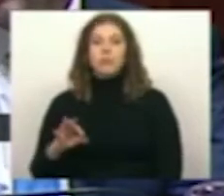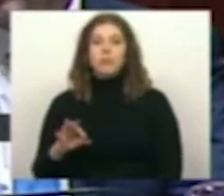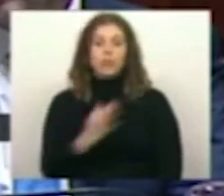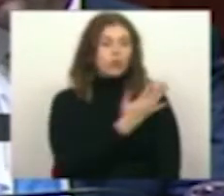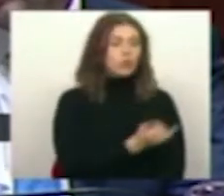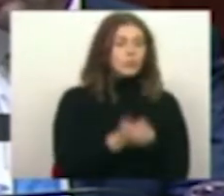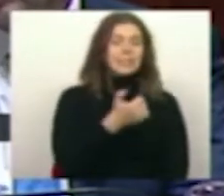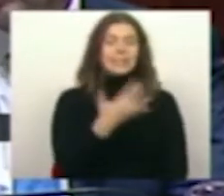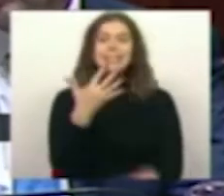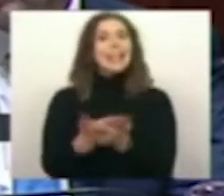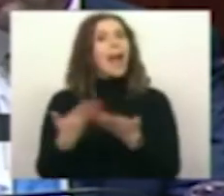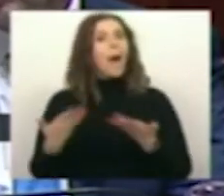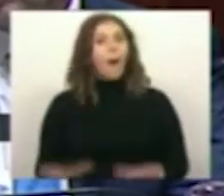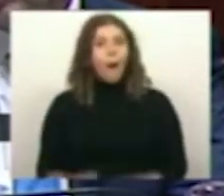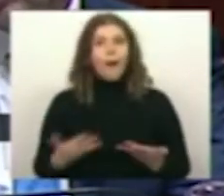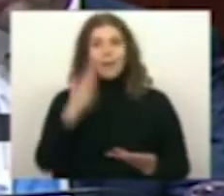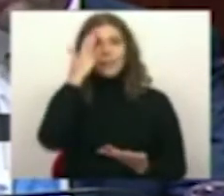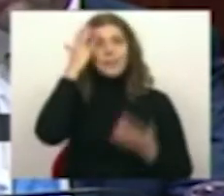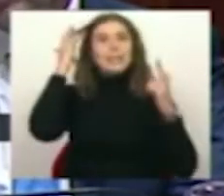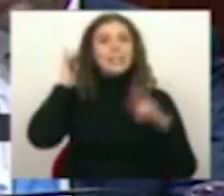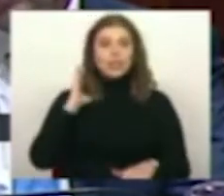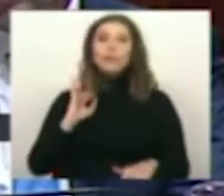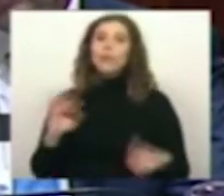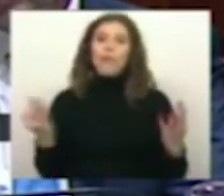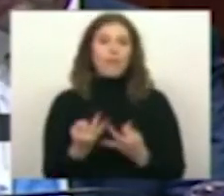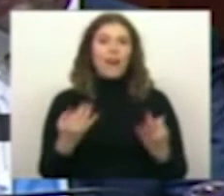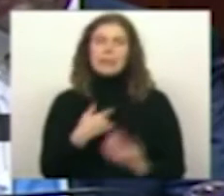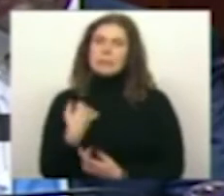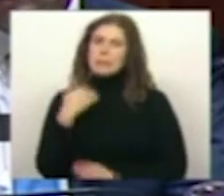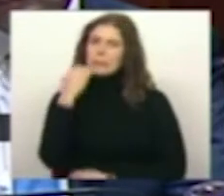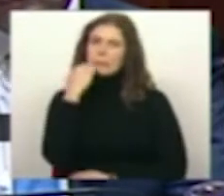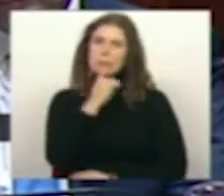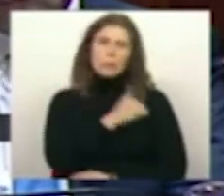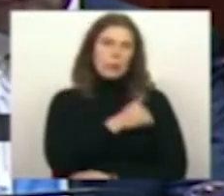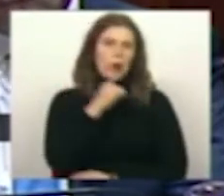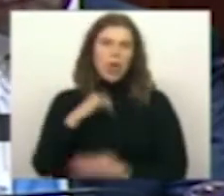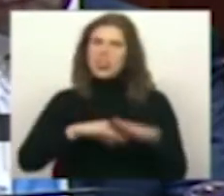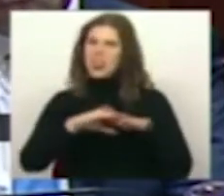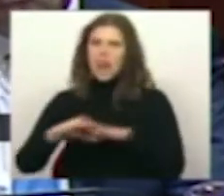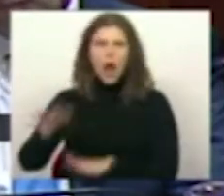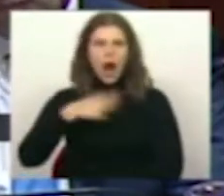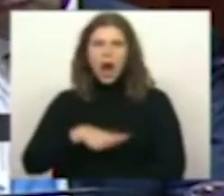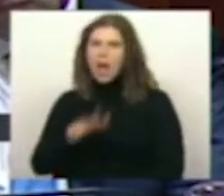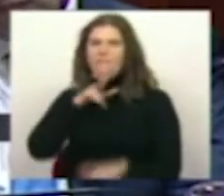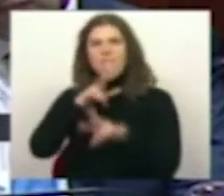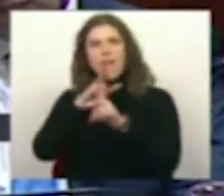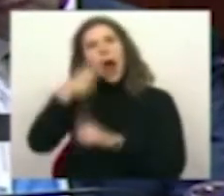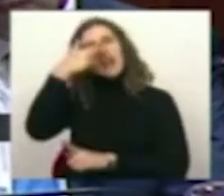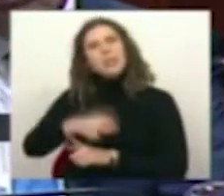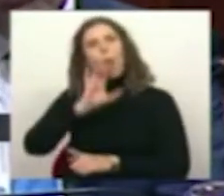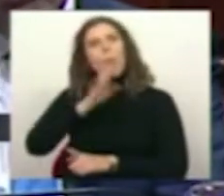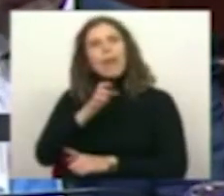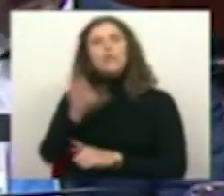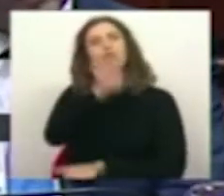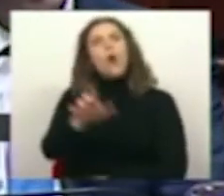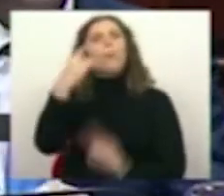desde 2015. E isto é mesmo o que dói à direita, que quis convencer o país que a